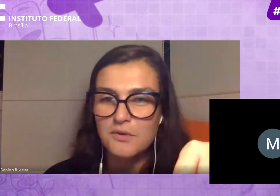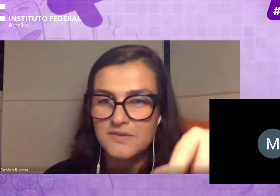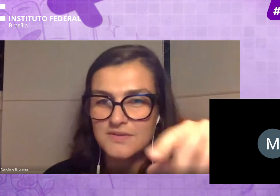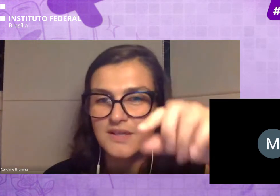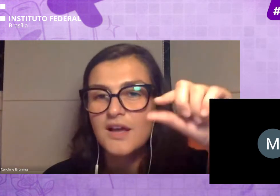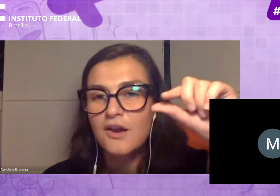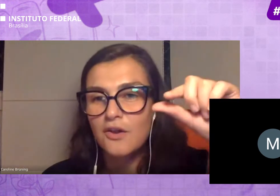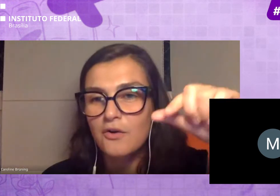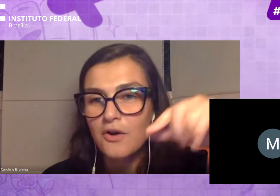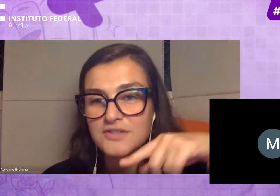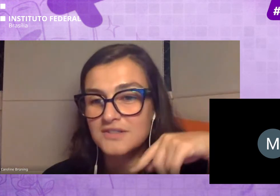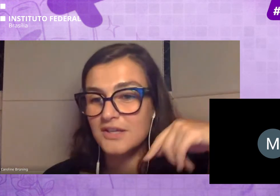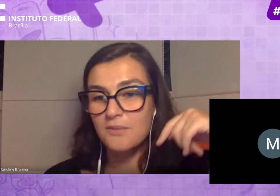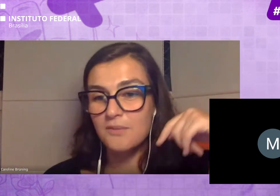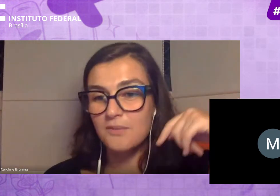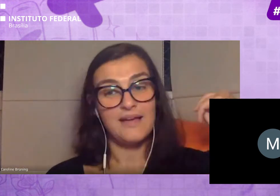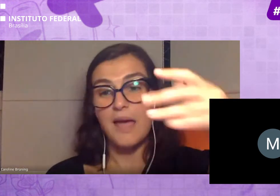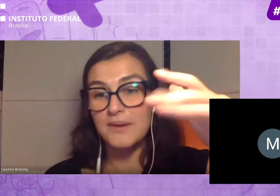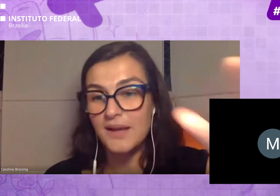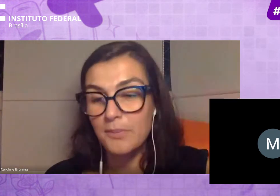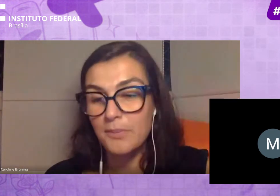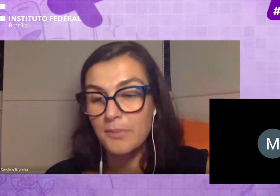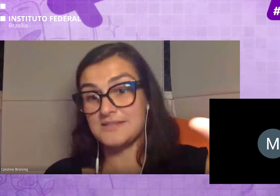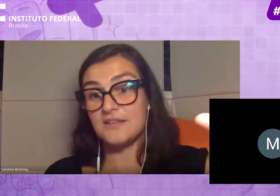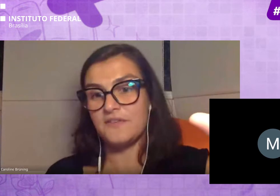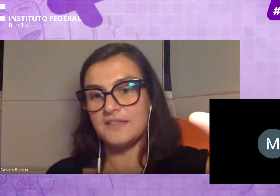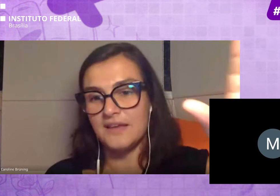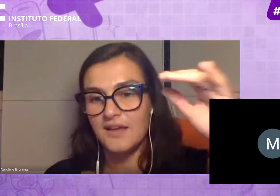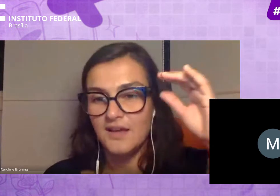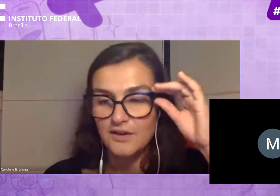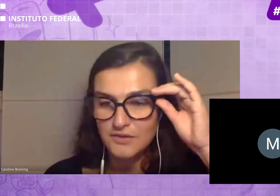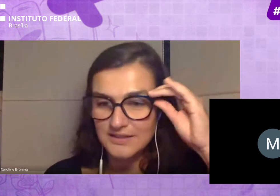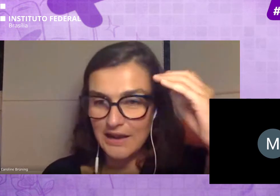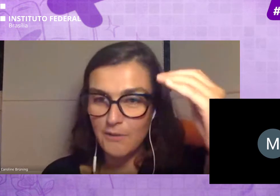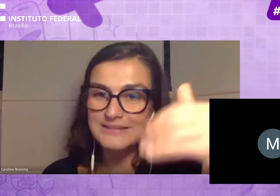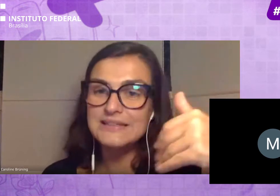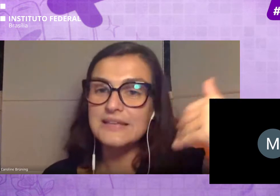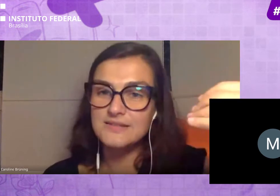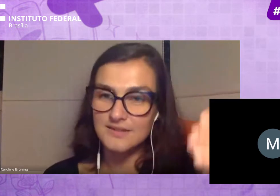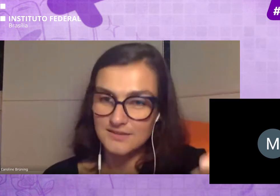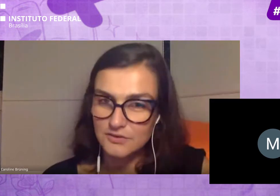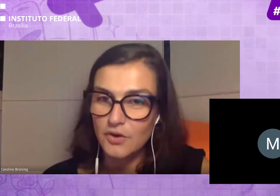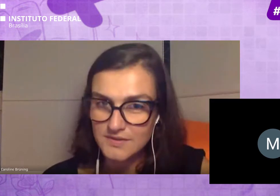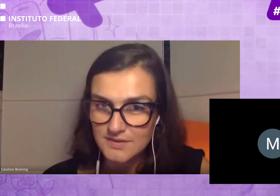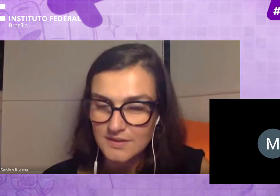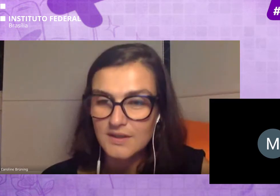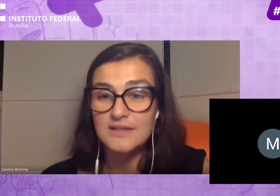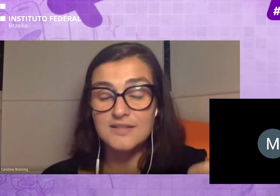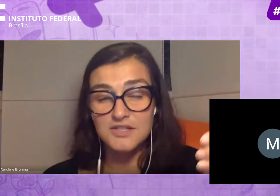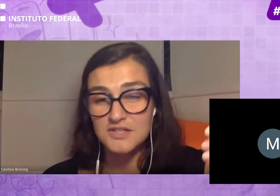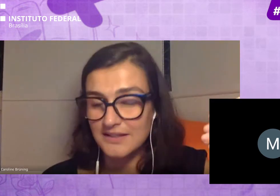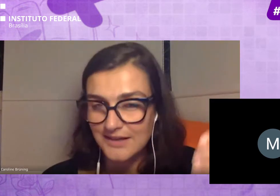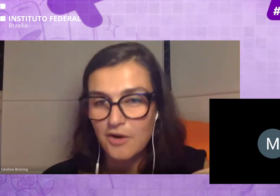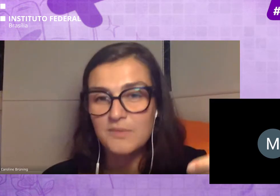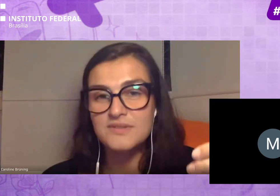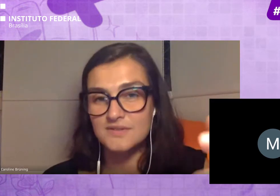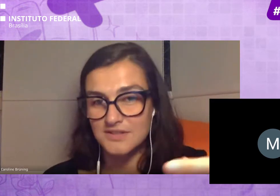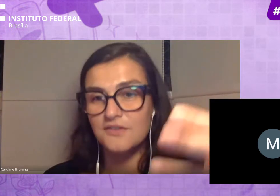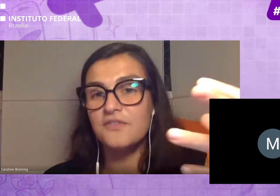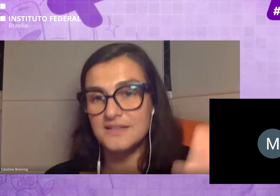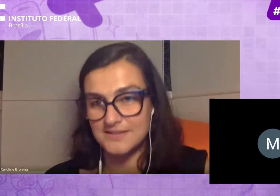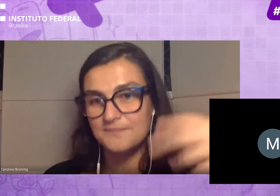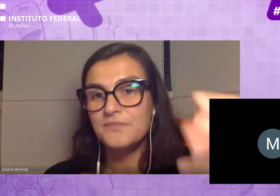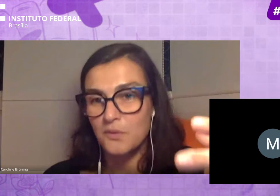fez alguma coisa assim, logo você já tem uma réplica pronta para se defender. Nossa, é uma tendência nossa. E se a gente tem traumas